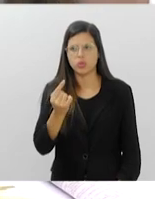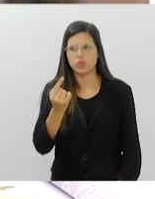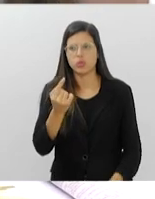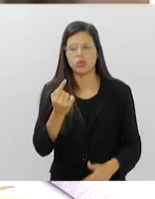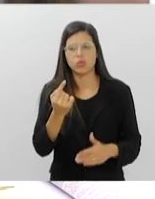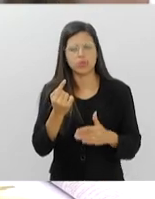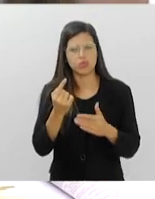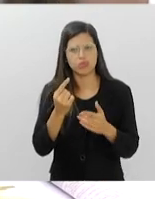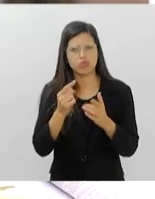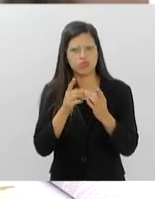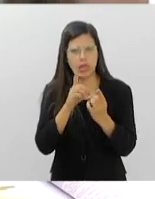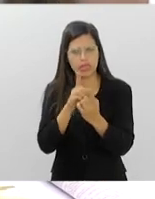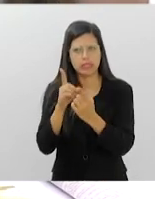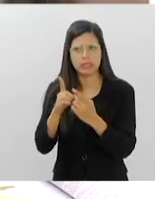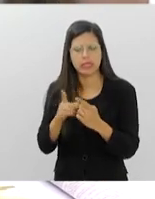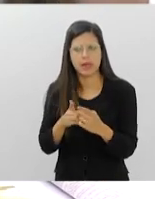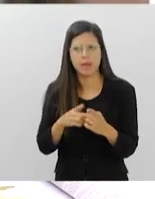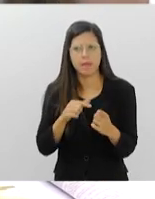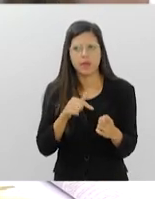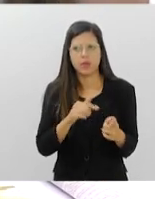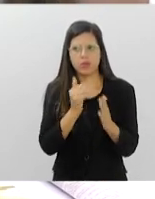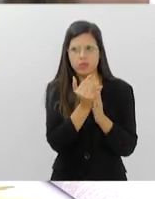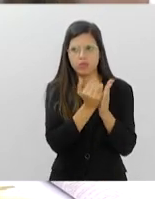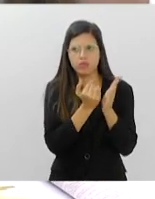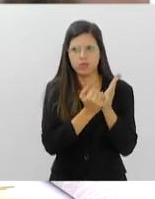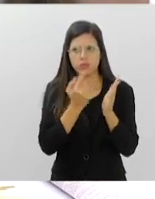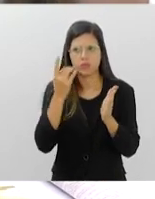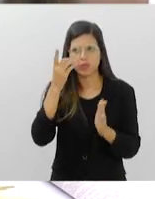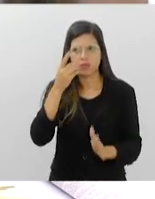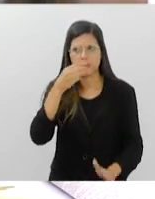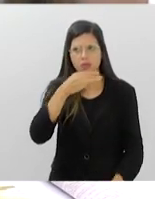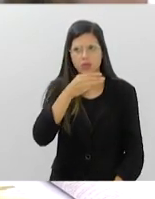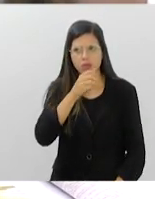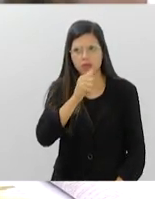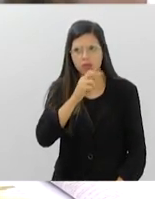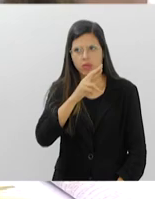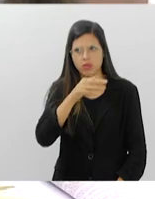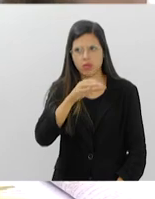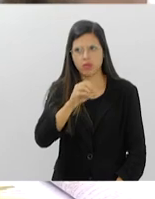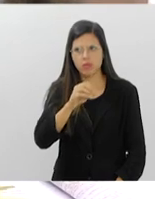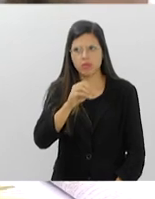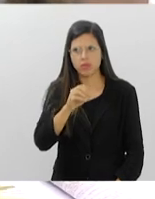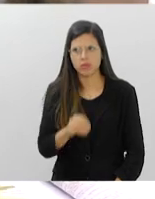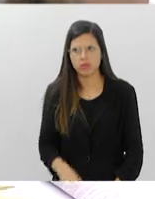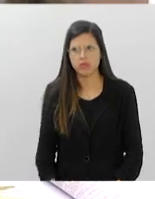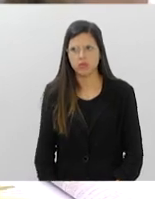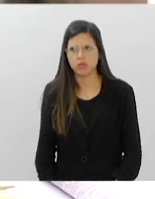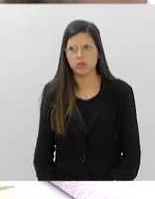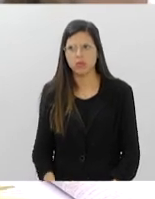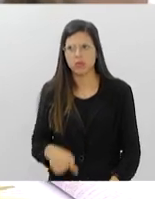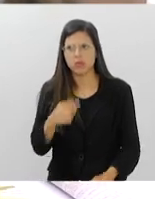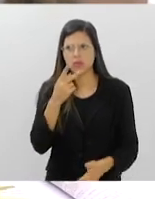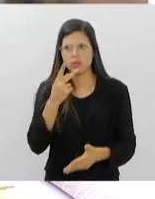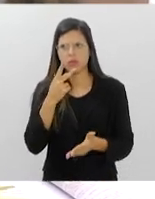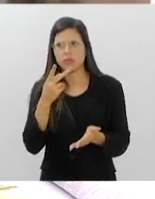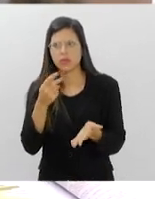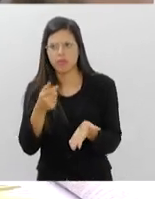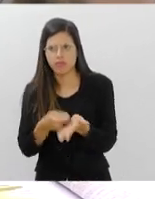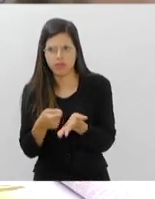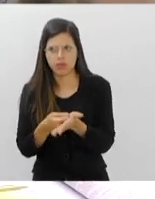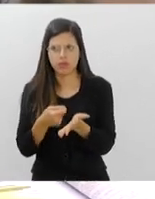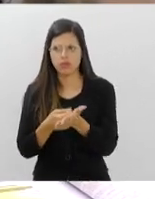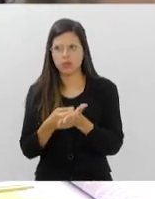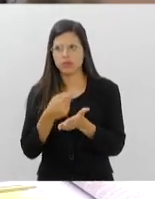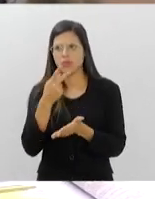programa do deputado Márcio Canella não está detalhado. Então, e aqui fala da obrigatoriedade de... E ainda se falar tem, desse